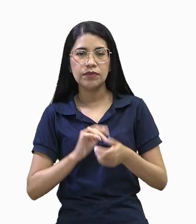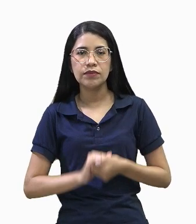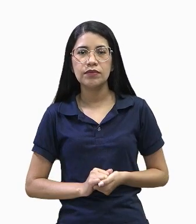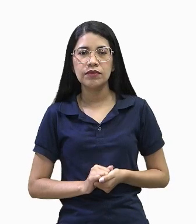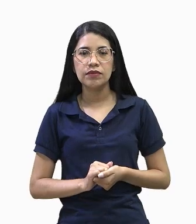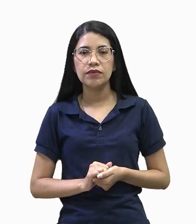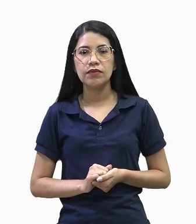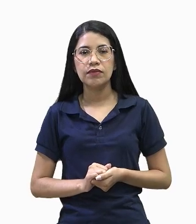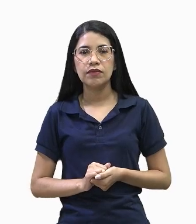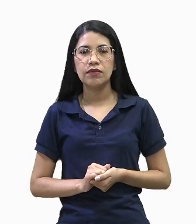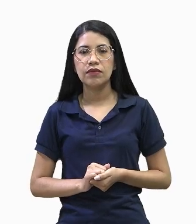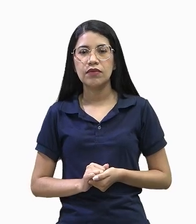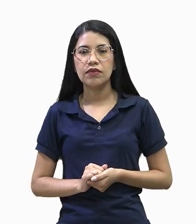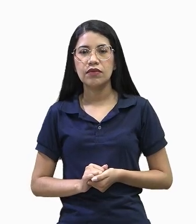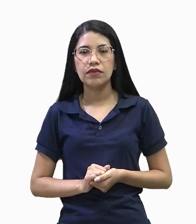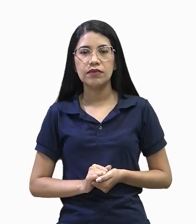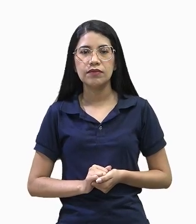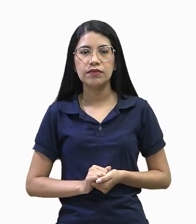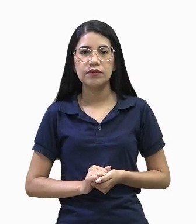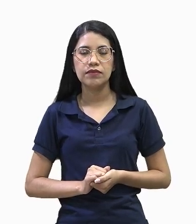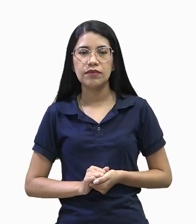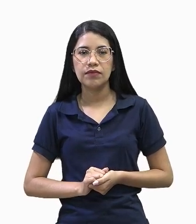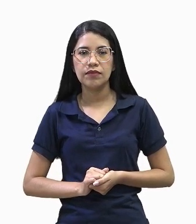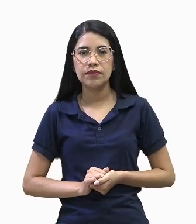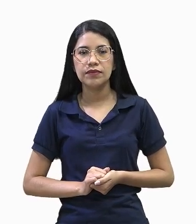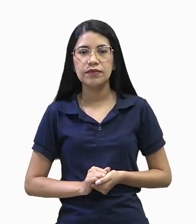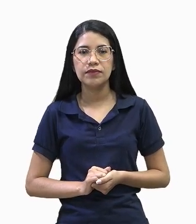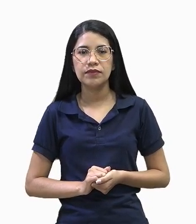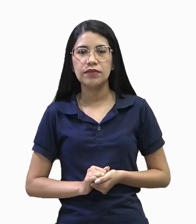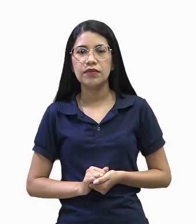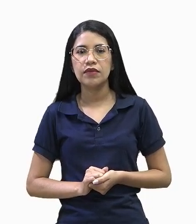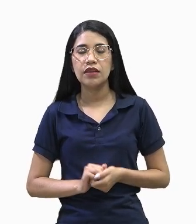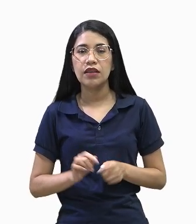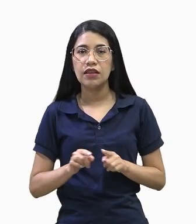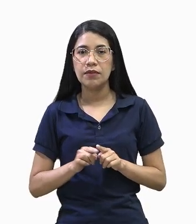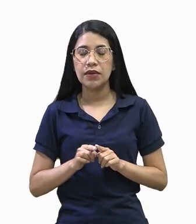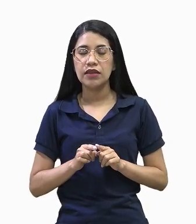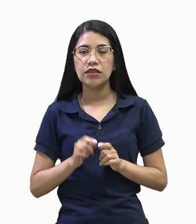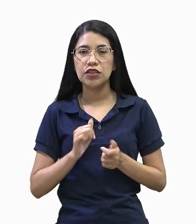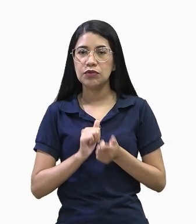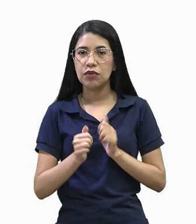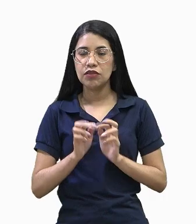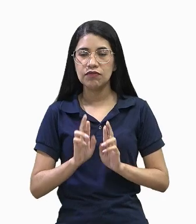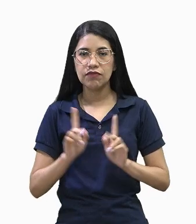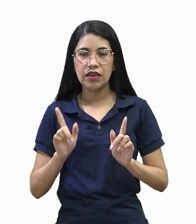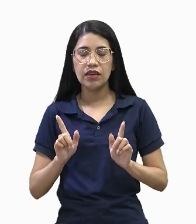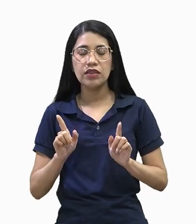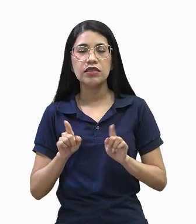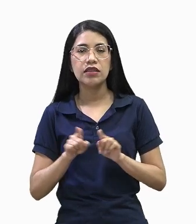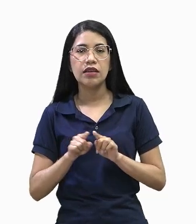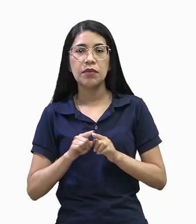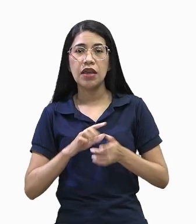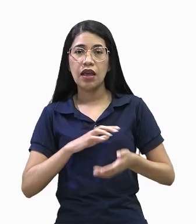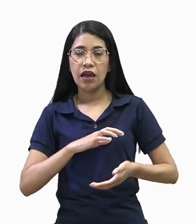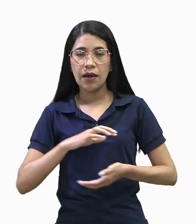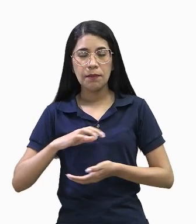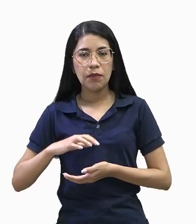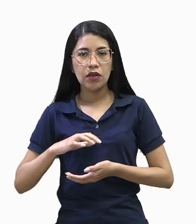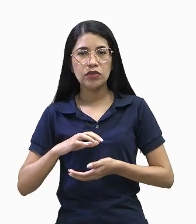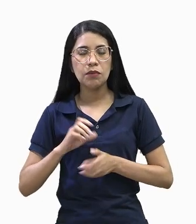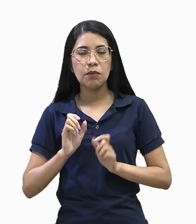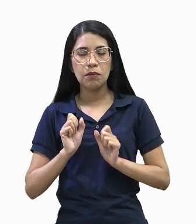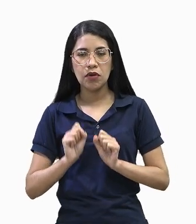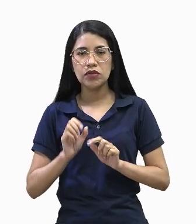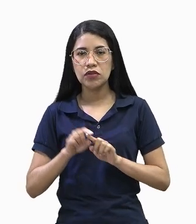chamado também de conversão. Diferente de outros esportes, a bola só pode ser passada para